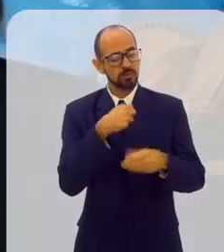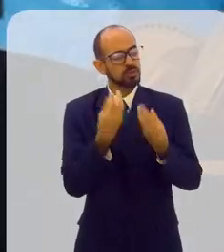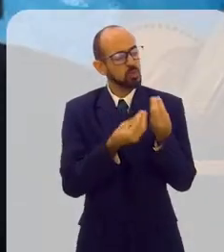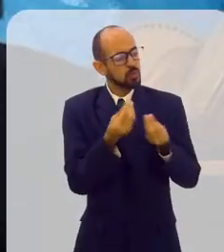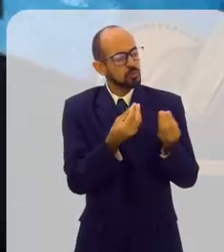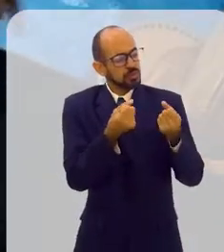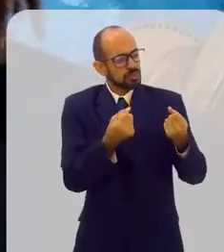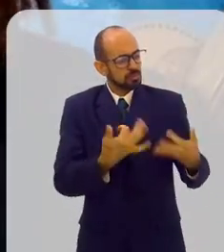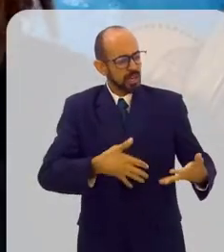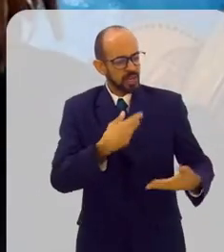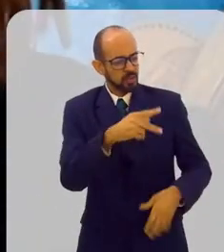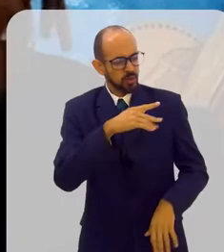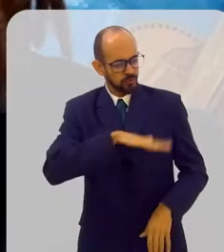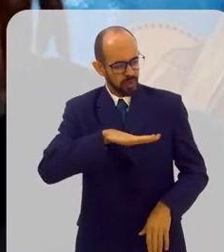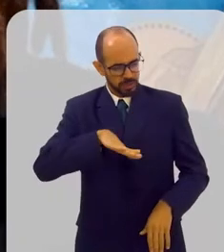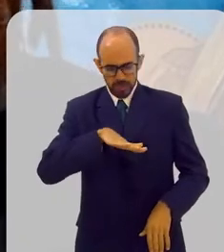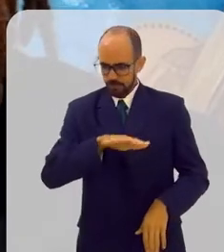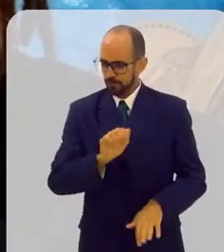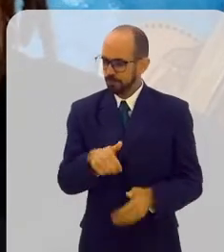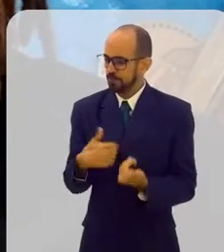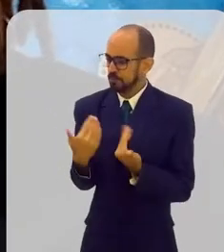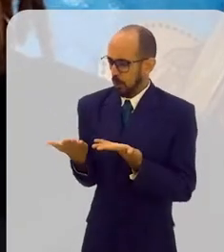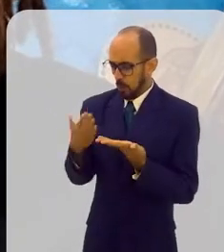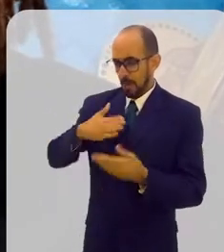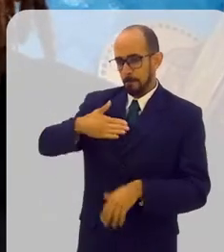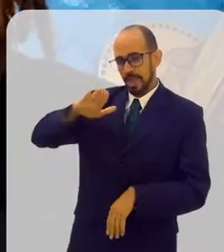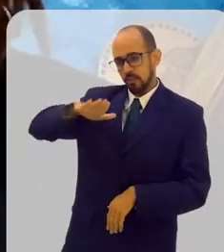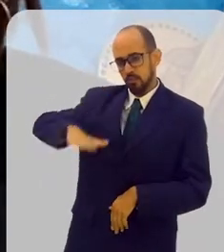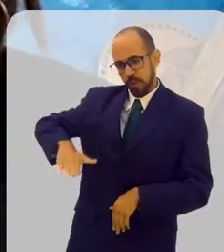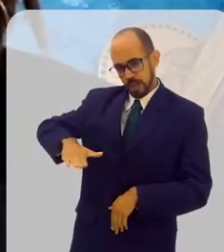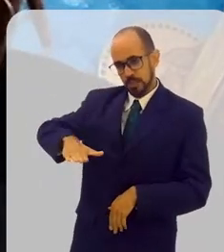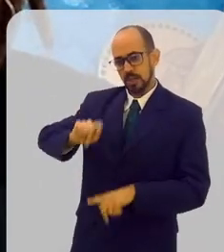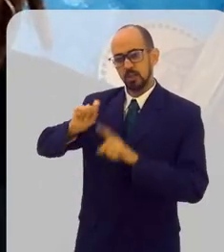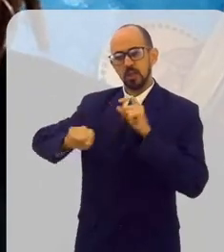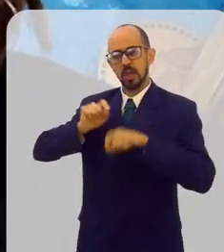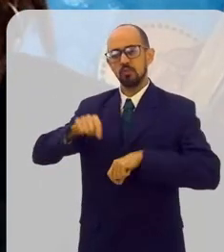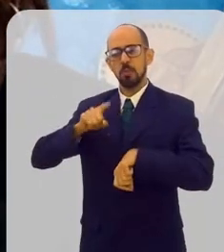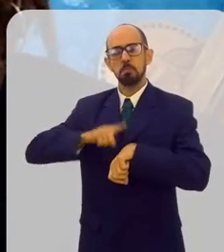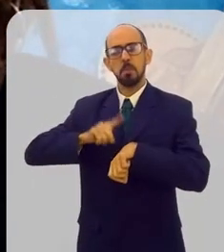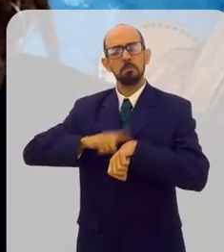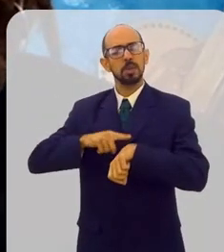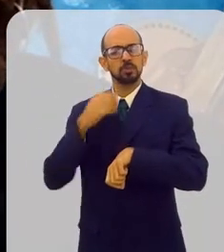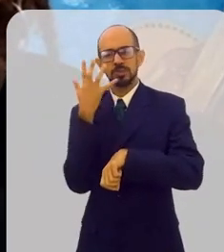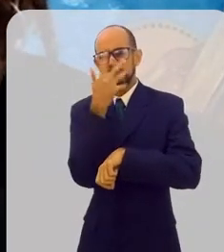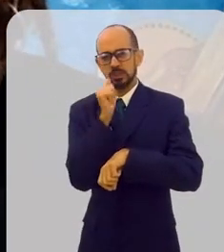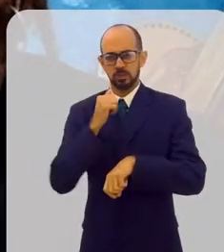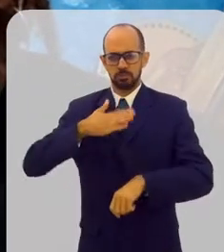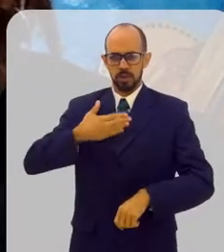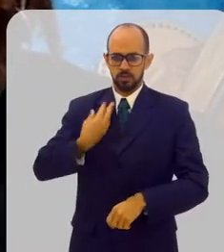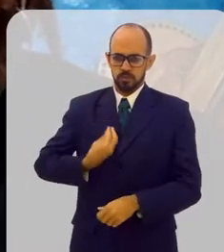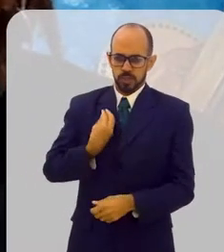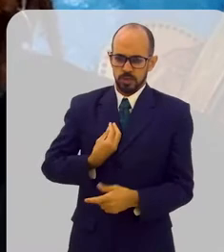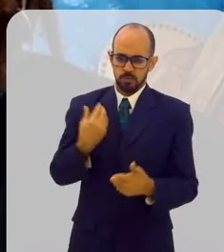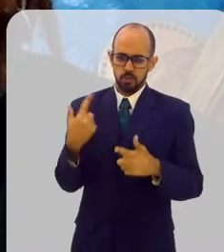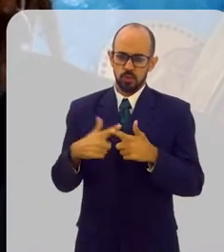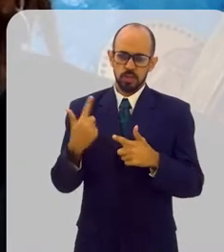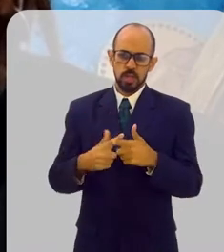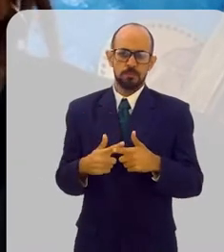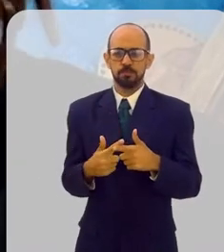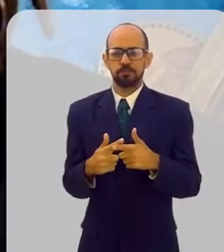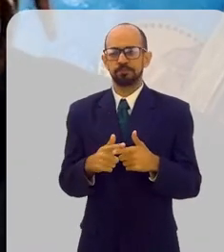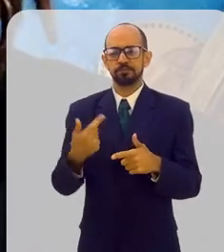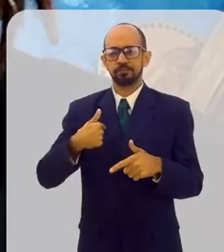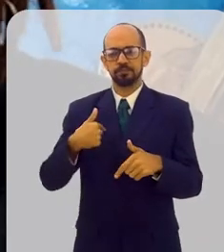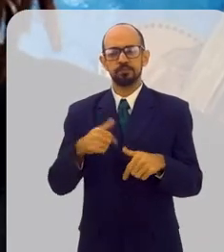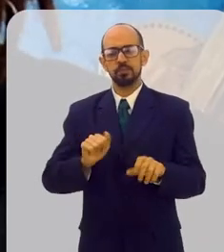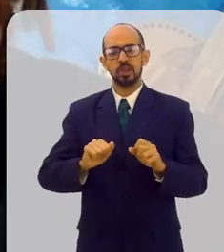infância? A minha infância, ela faz parte assim um dos momentos mais bonitos que eu tive, né?